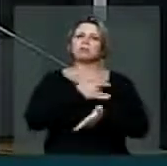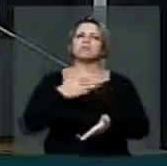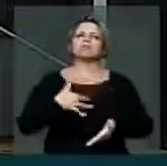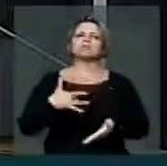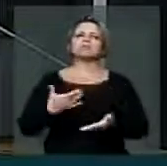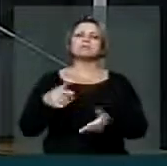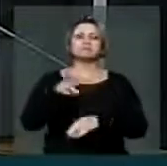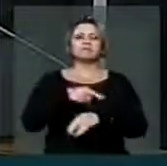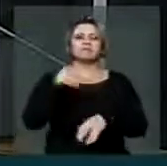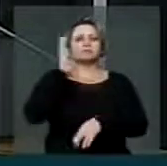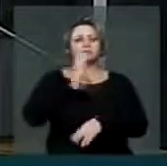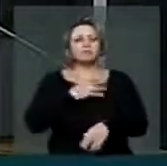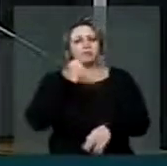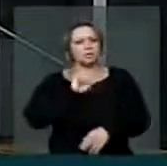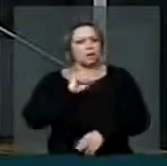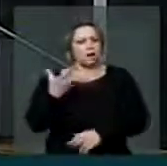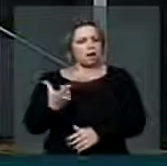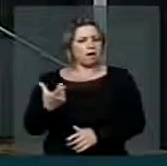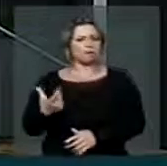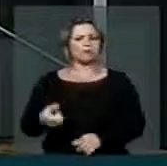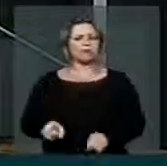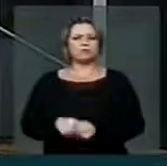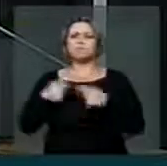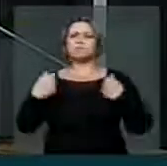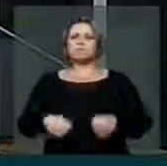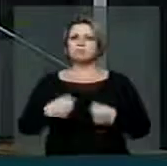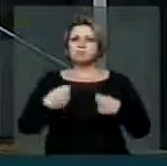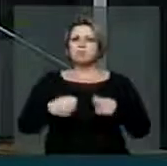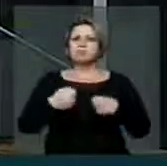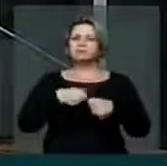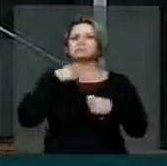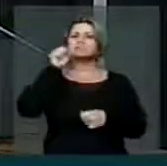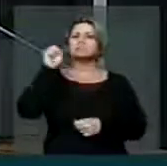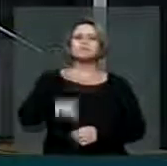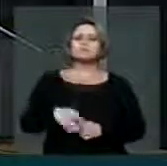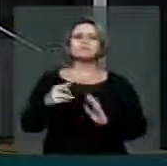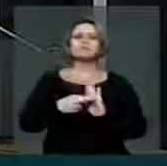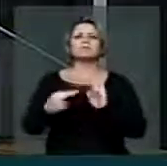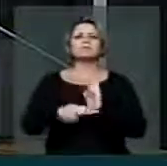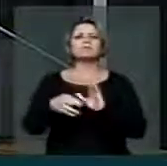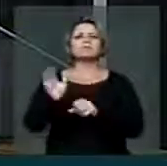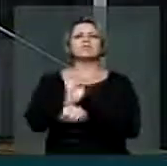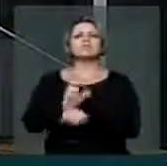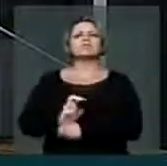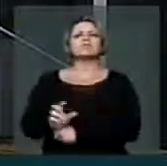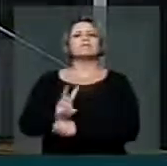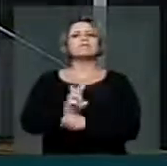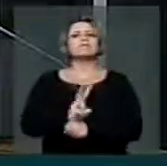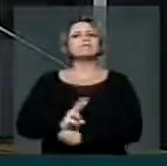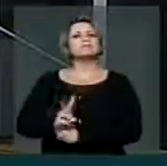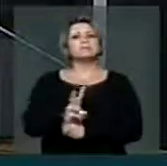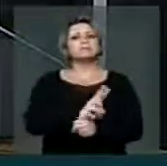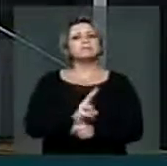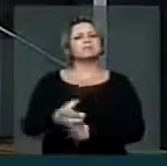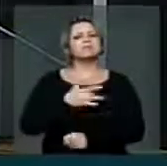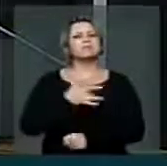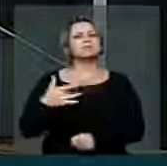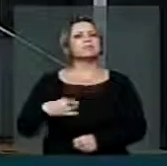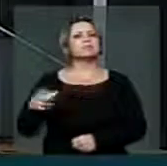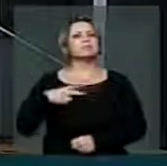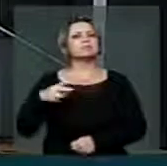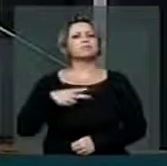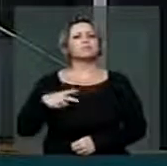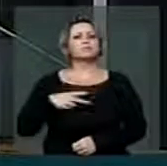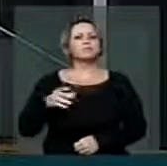país. É evidente que nós precisamos mais regulação e fiscalização da saúde privada e